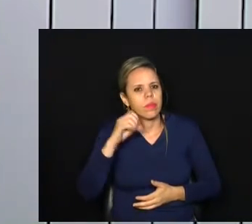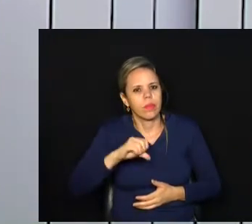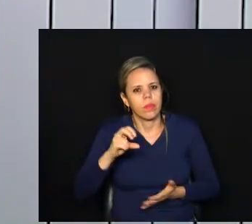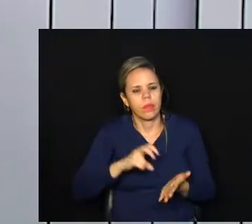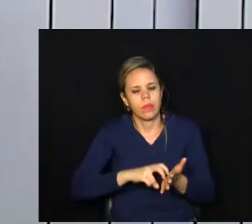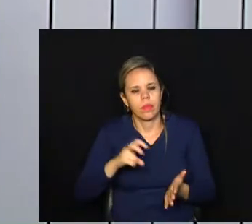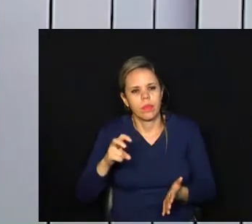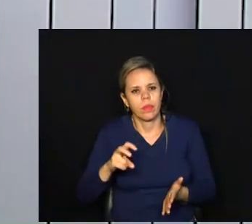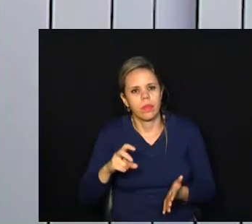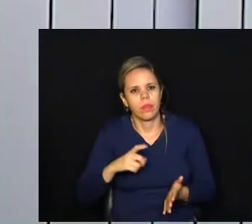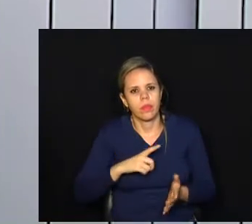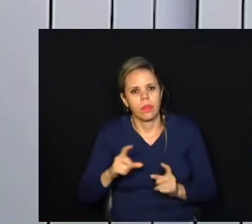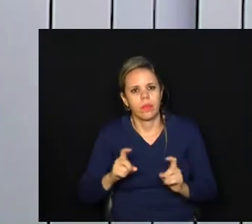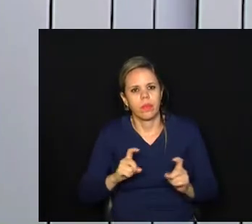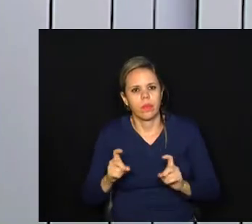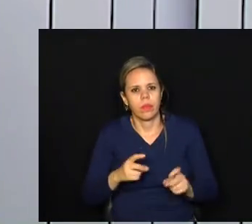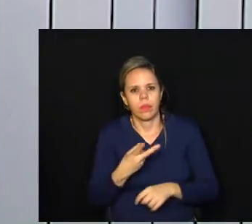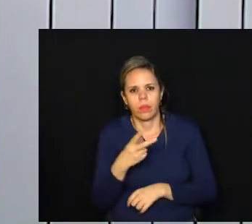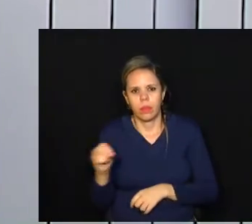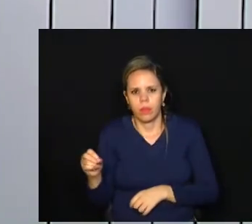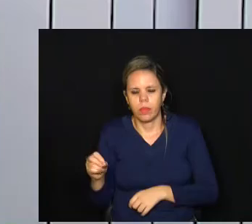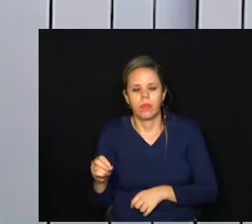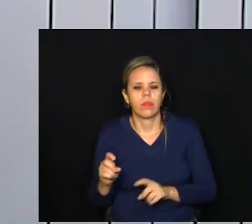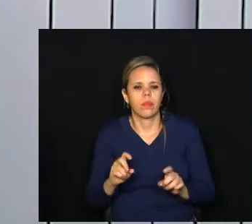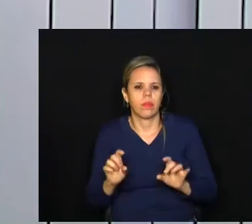da manhã, 20ª reunião